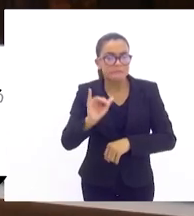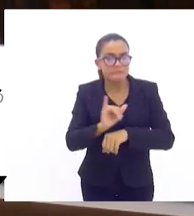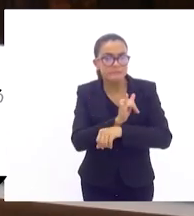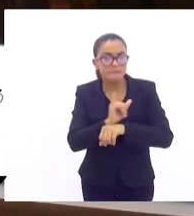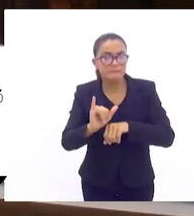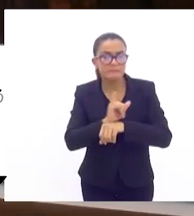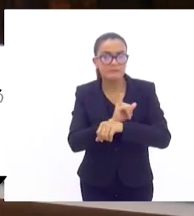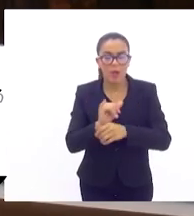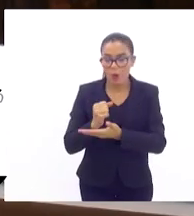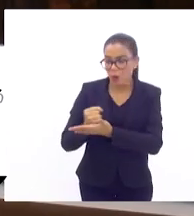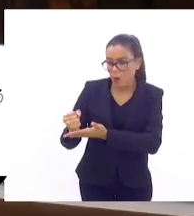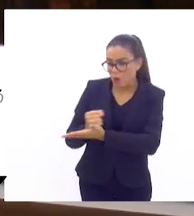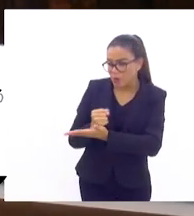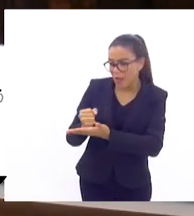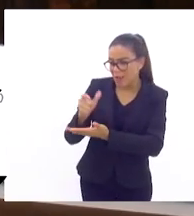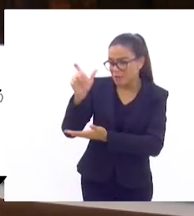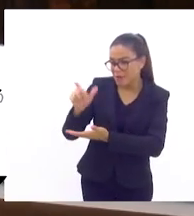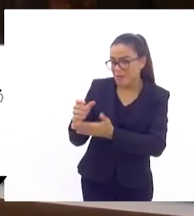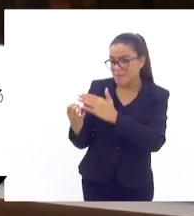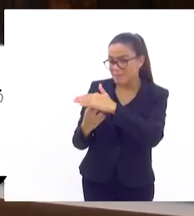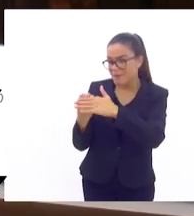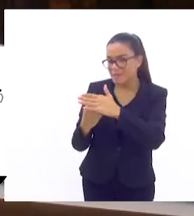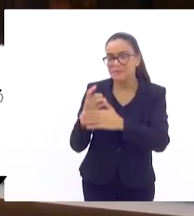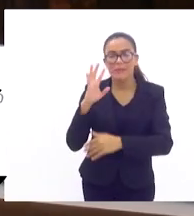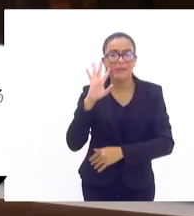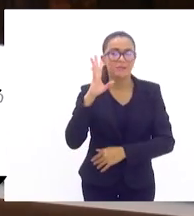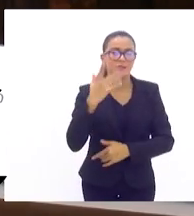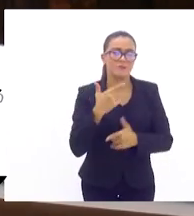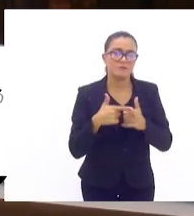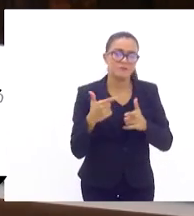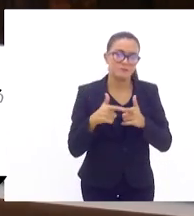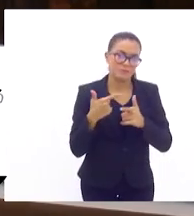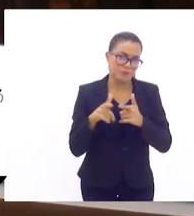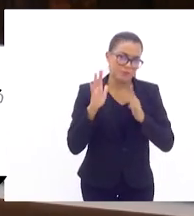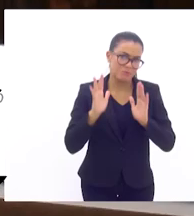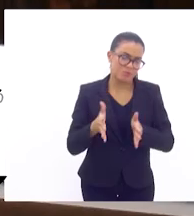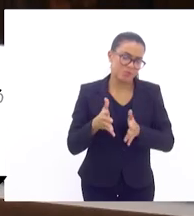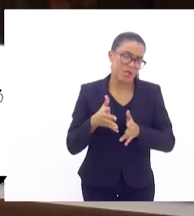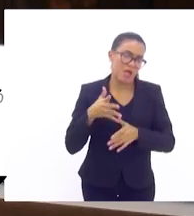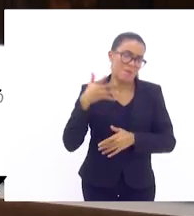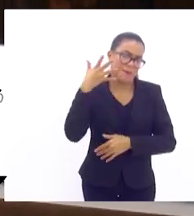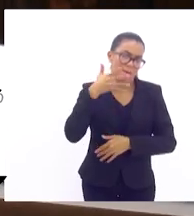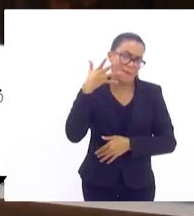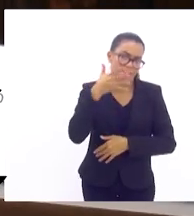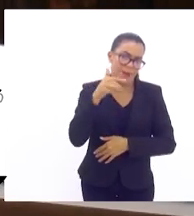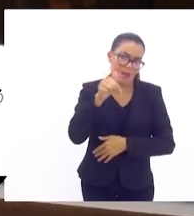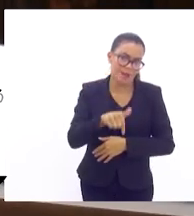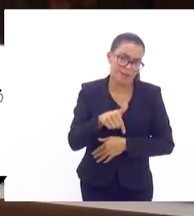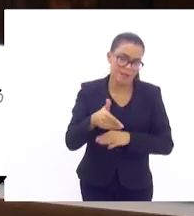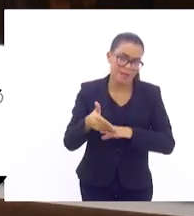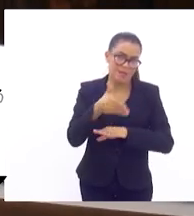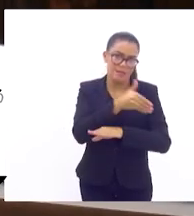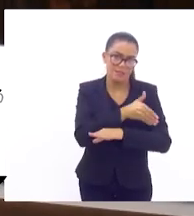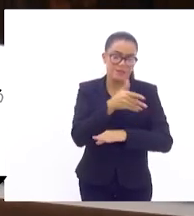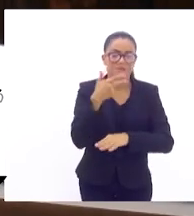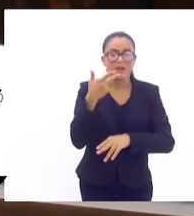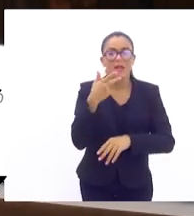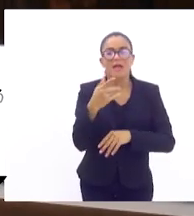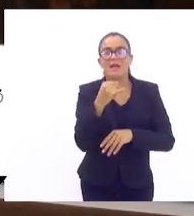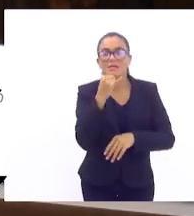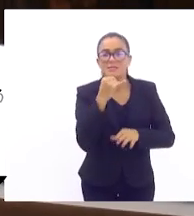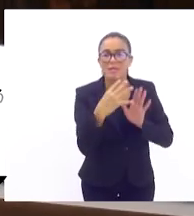as concessionárias, resolver todos esses problemas que foram tratados aqui nessa audiência pública. A gente pode citar como